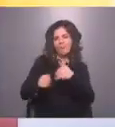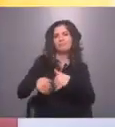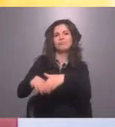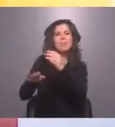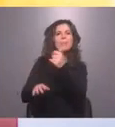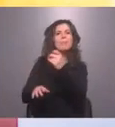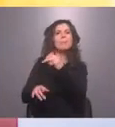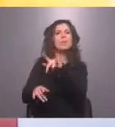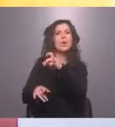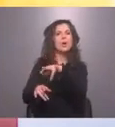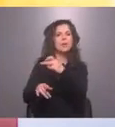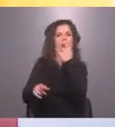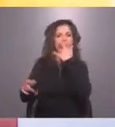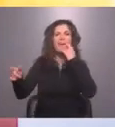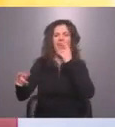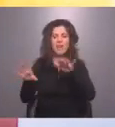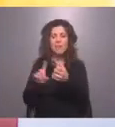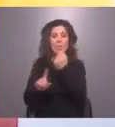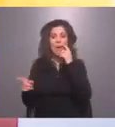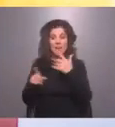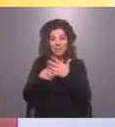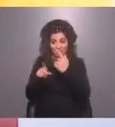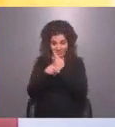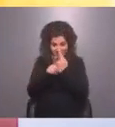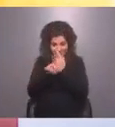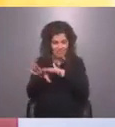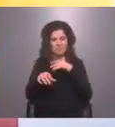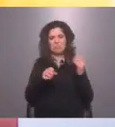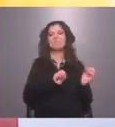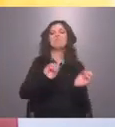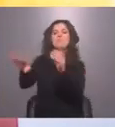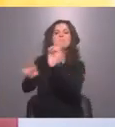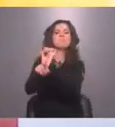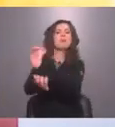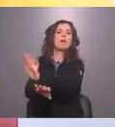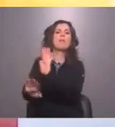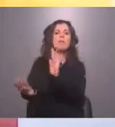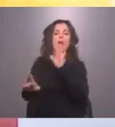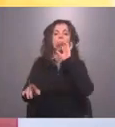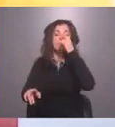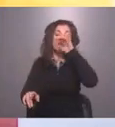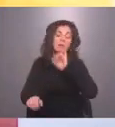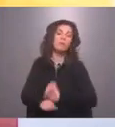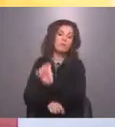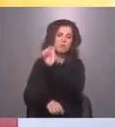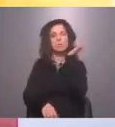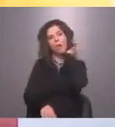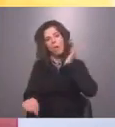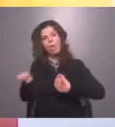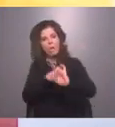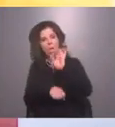os que tinham escapado ao fim da espada e foram escravos deles e de seus filhos até